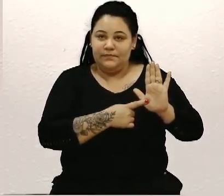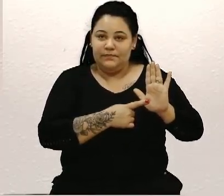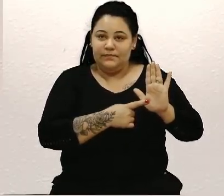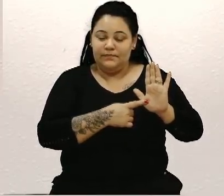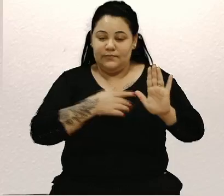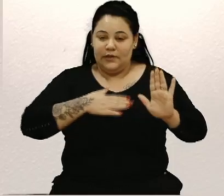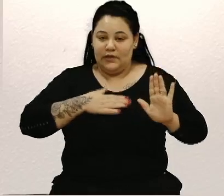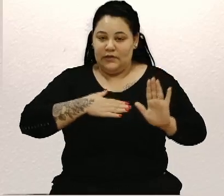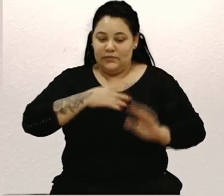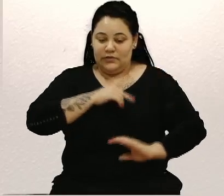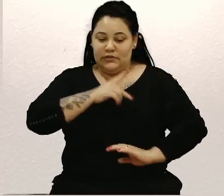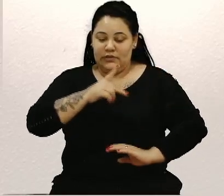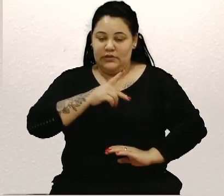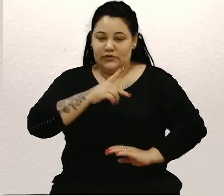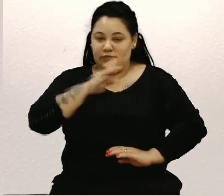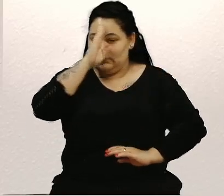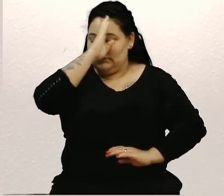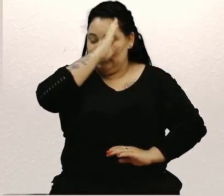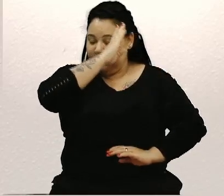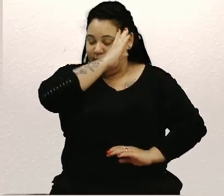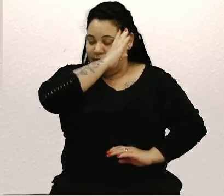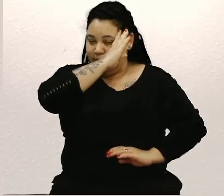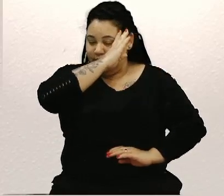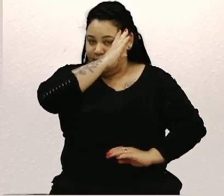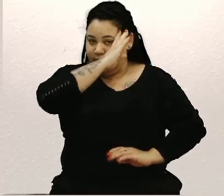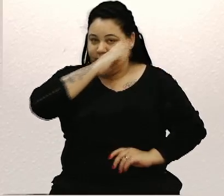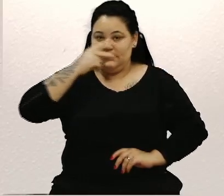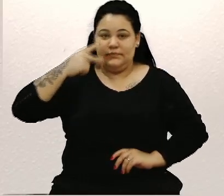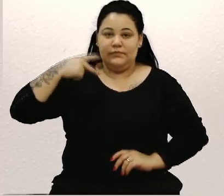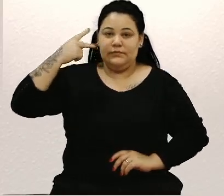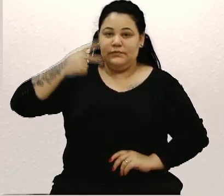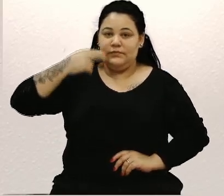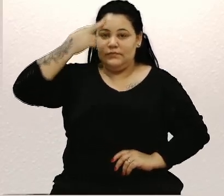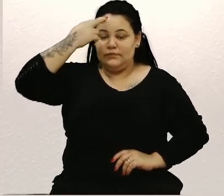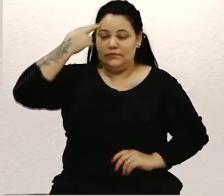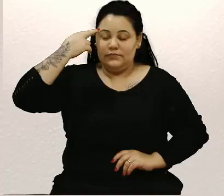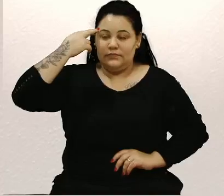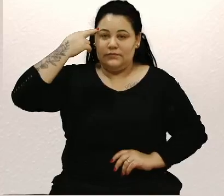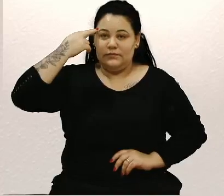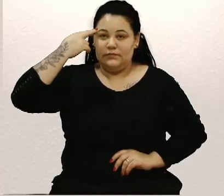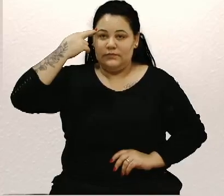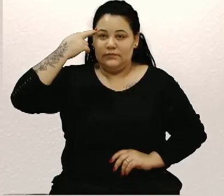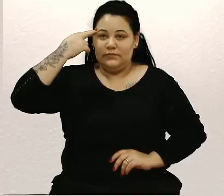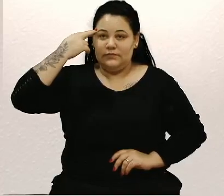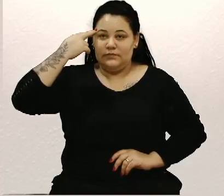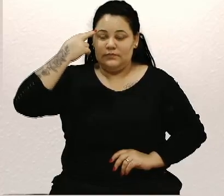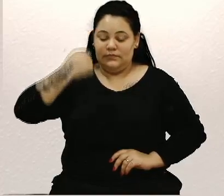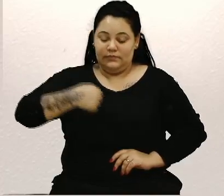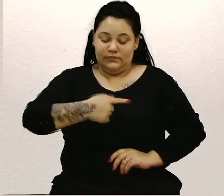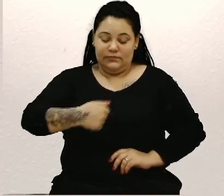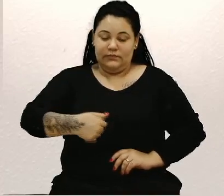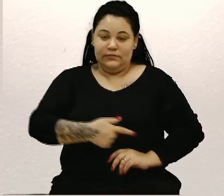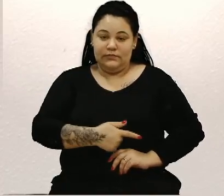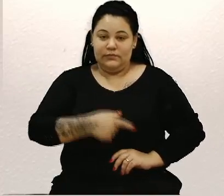mim, presidente e relator Adriano Bressan, vereador Rafael Malcorra Bueno, vereador Ricardo Zanquim,